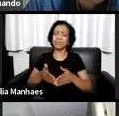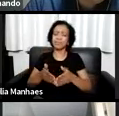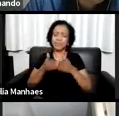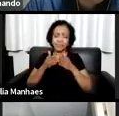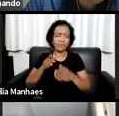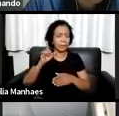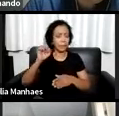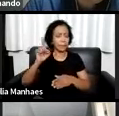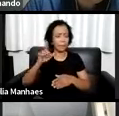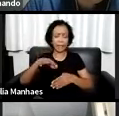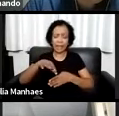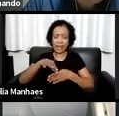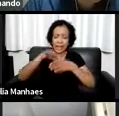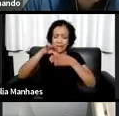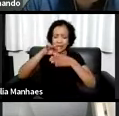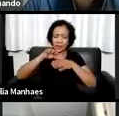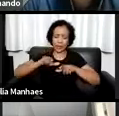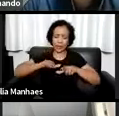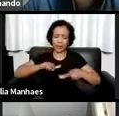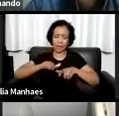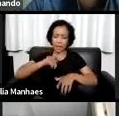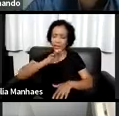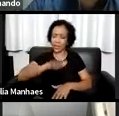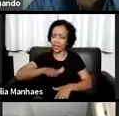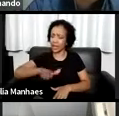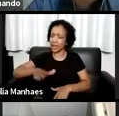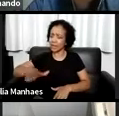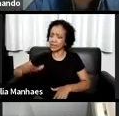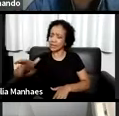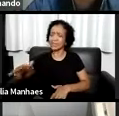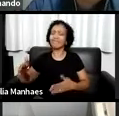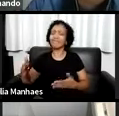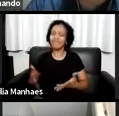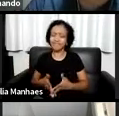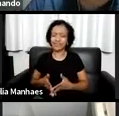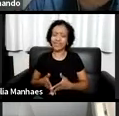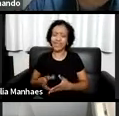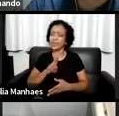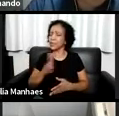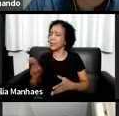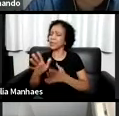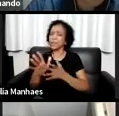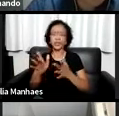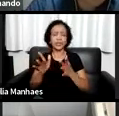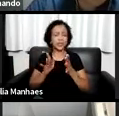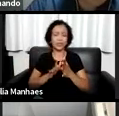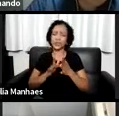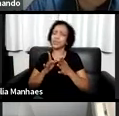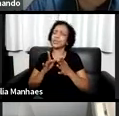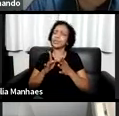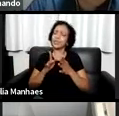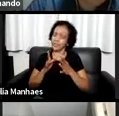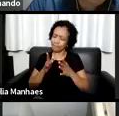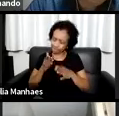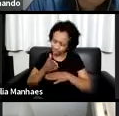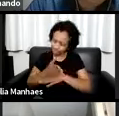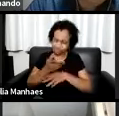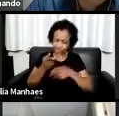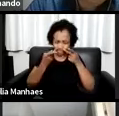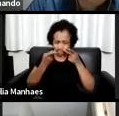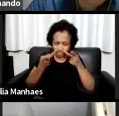pelos líderes dos ministérios com crianças. Senhor amado, em nome de Jesus, visita, Senhor, cada um deles, ó Pai,